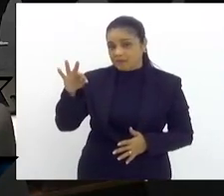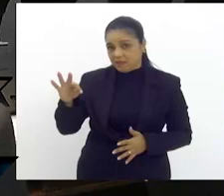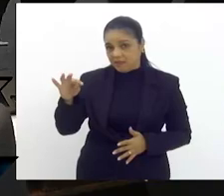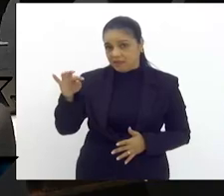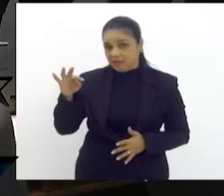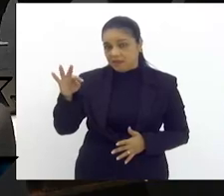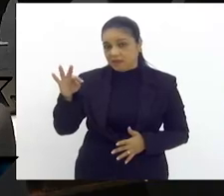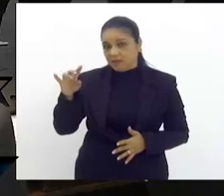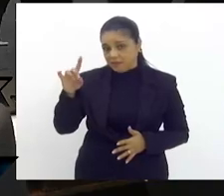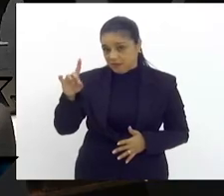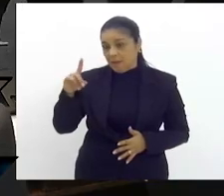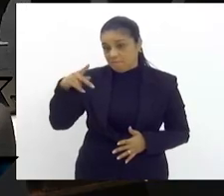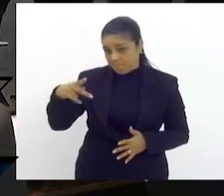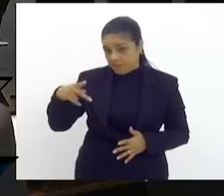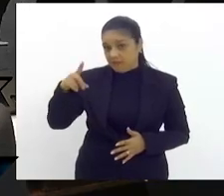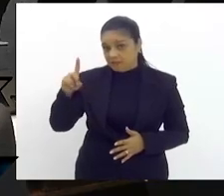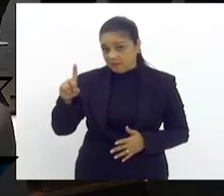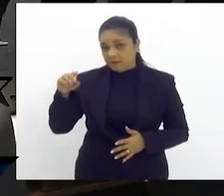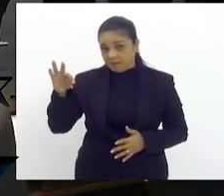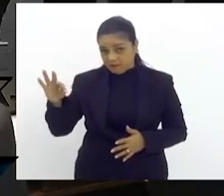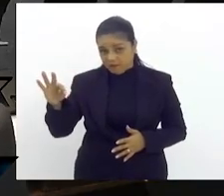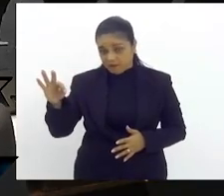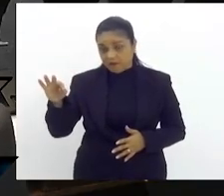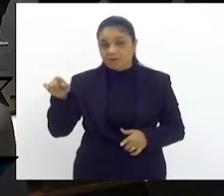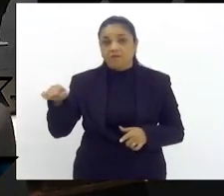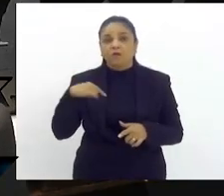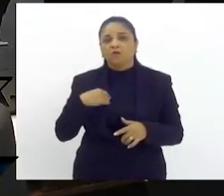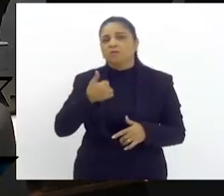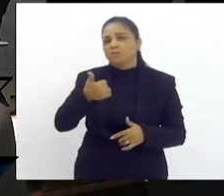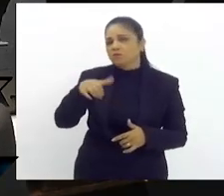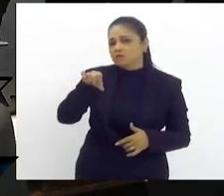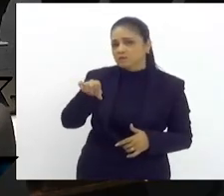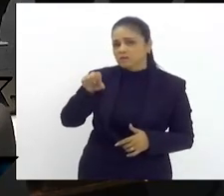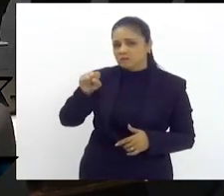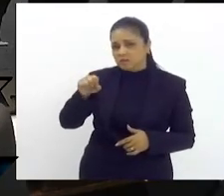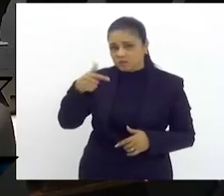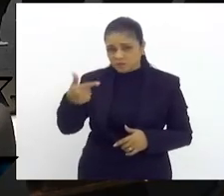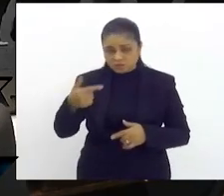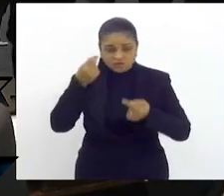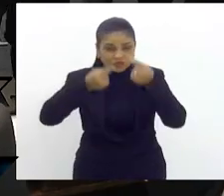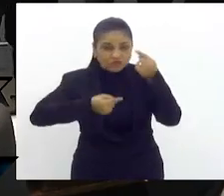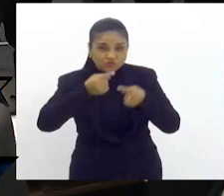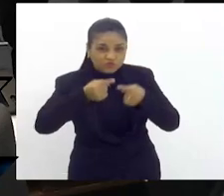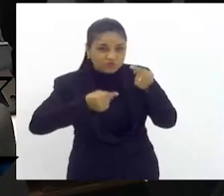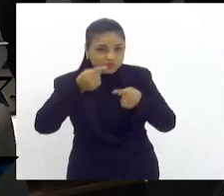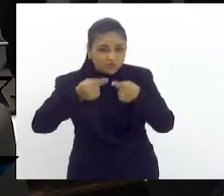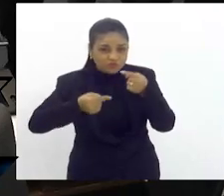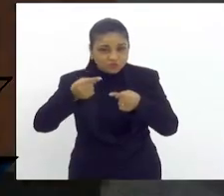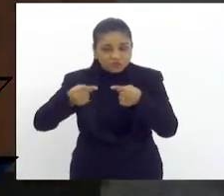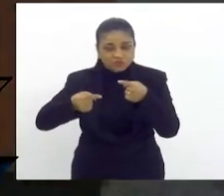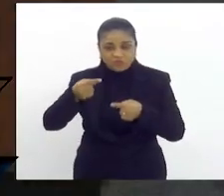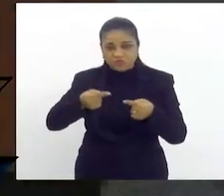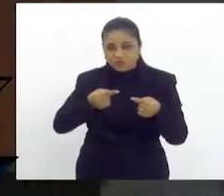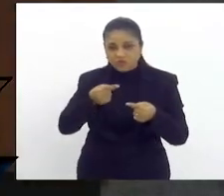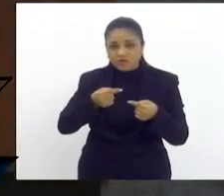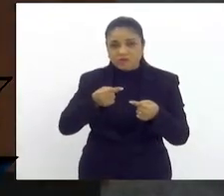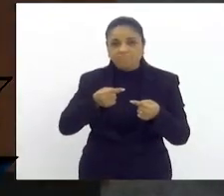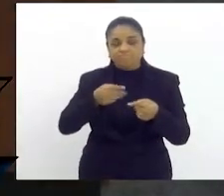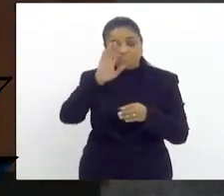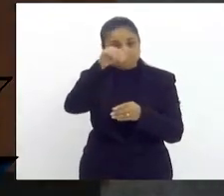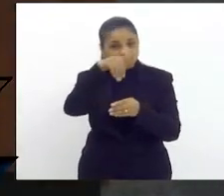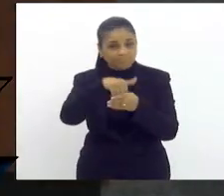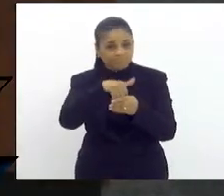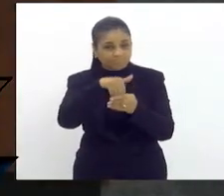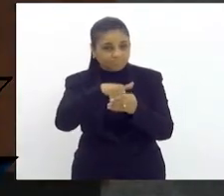que em 1982 quando se discutia a possibilidade de uma eleição